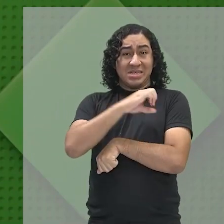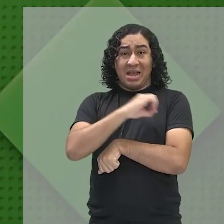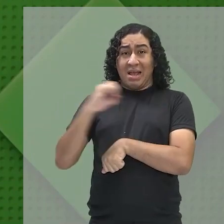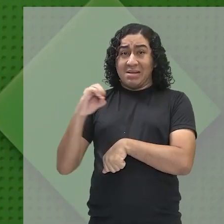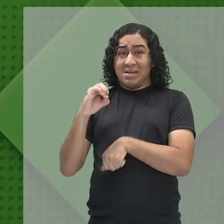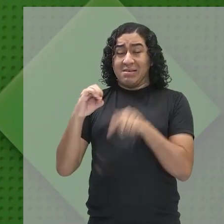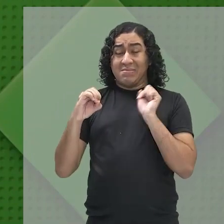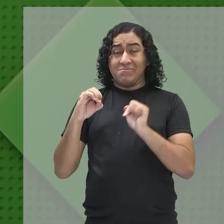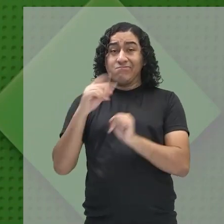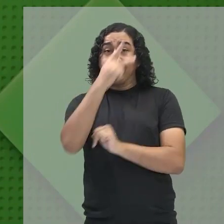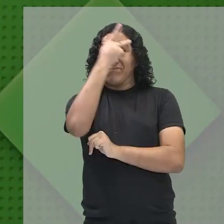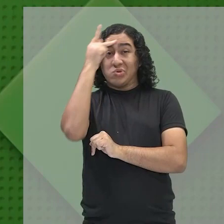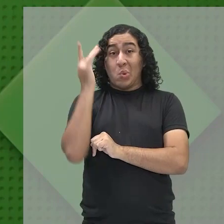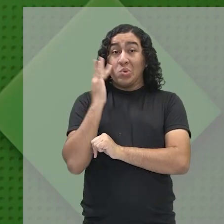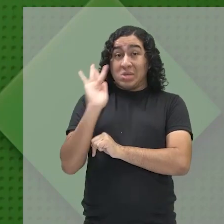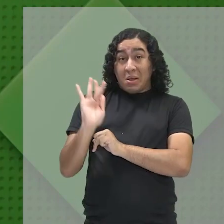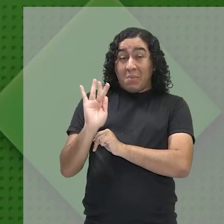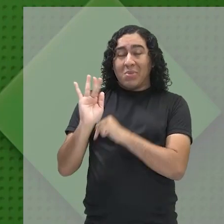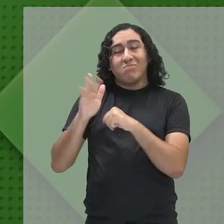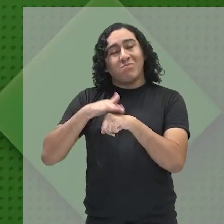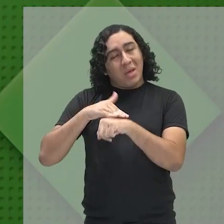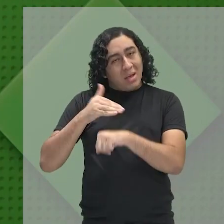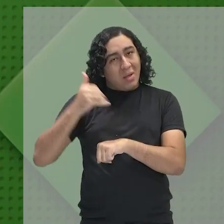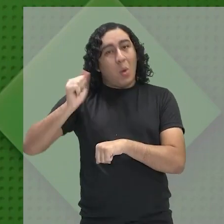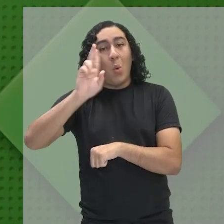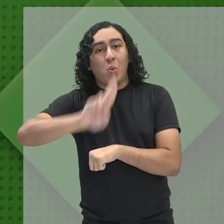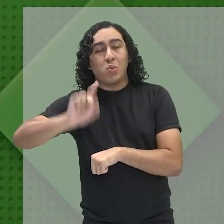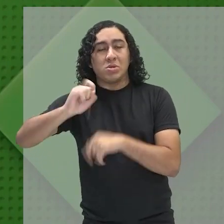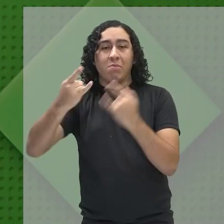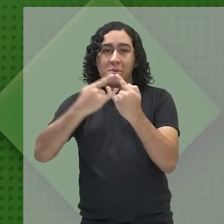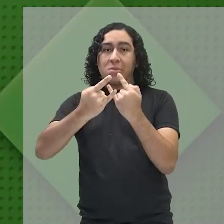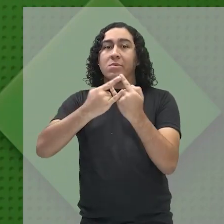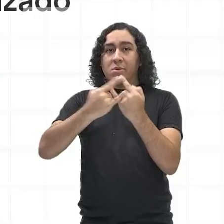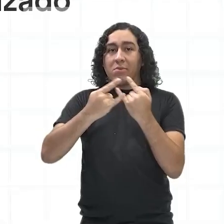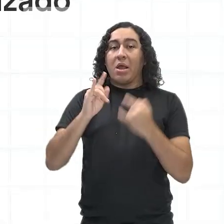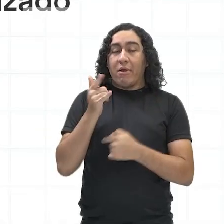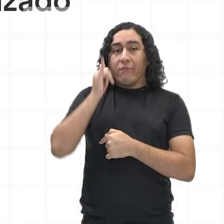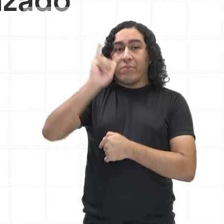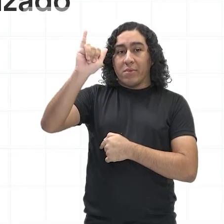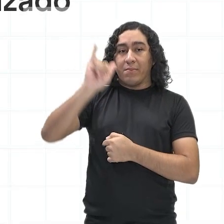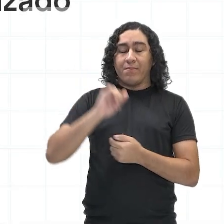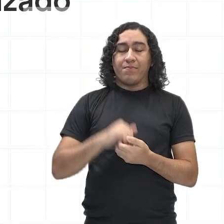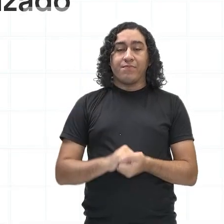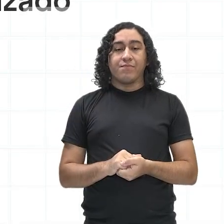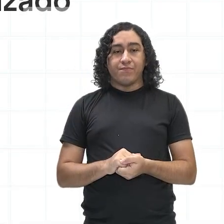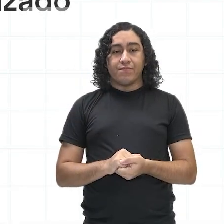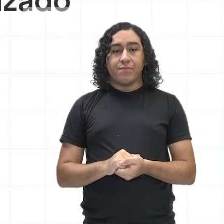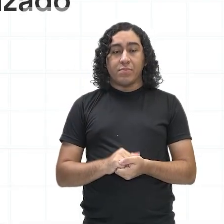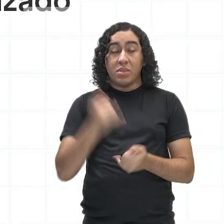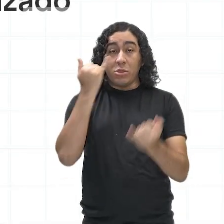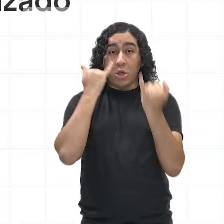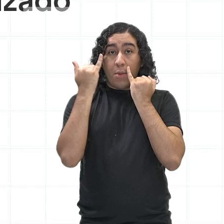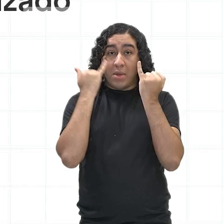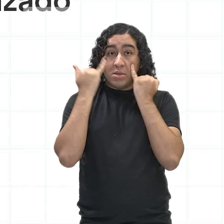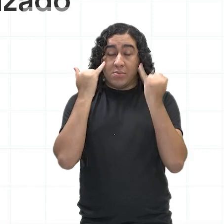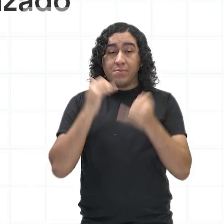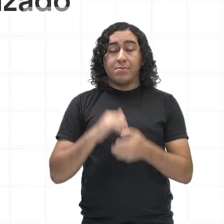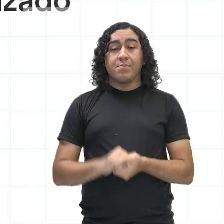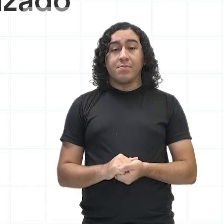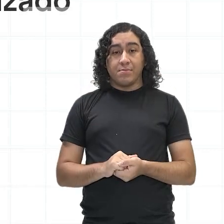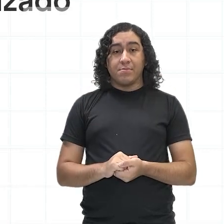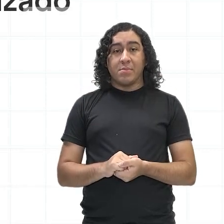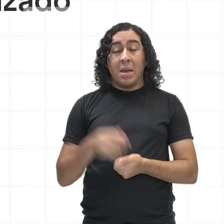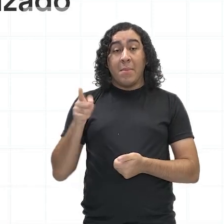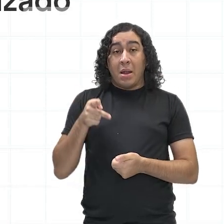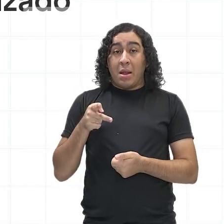identifique, melhor usar ali o preservativo justamente para se prevenir, né? Então vamos ver aí mais informações ainda sobre a prevenção e o